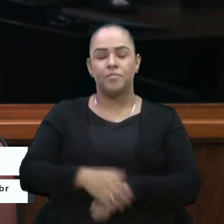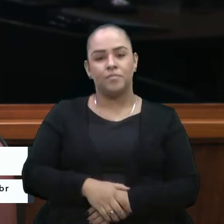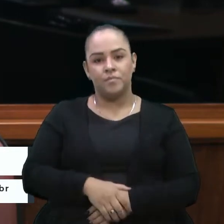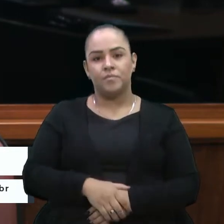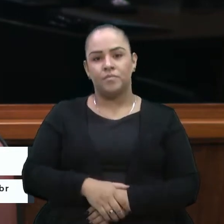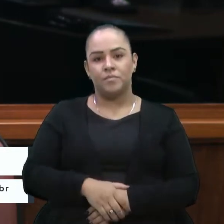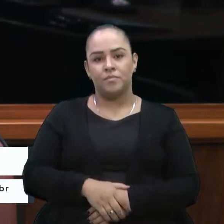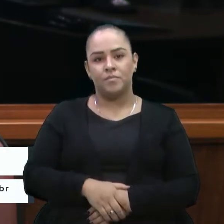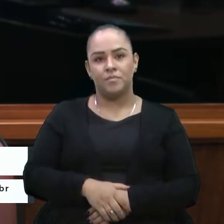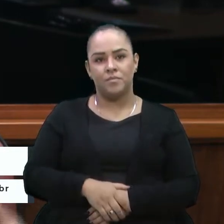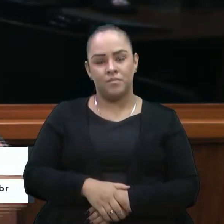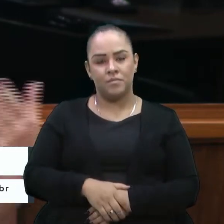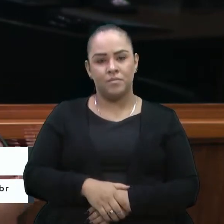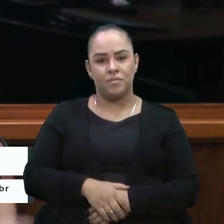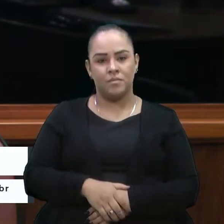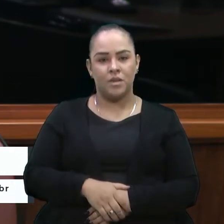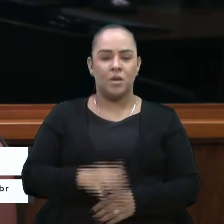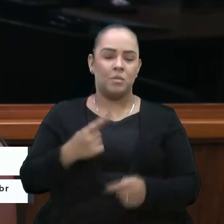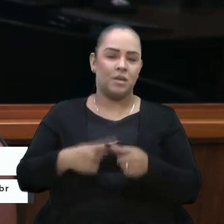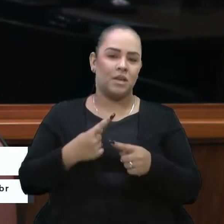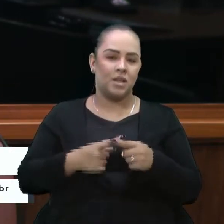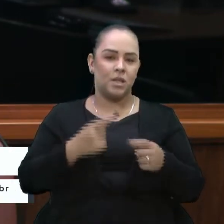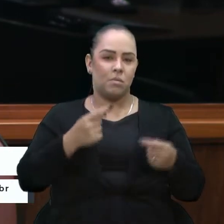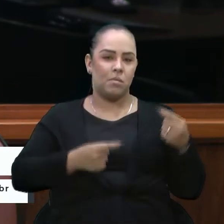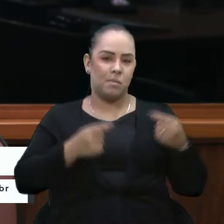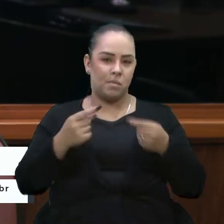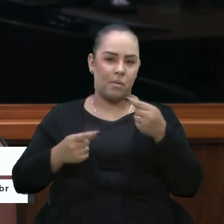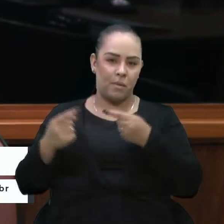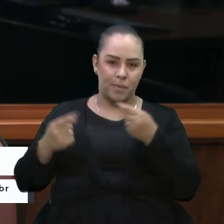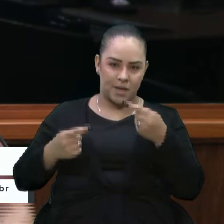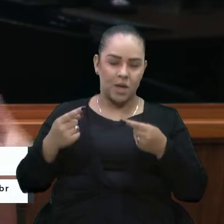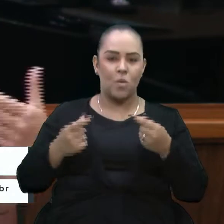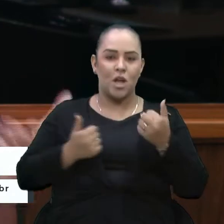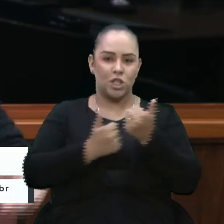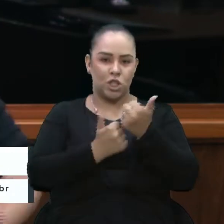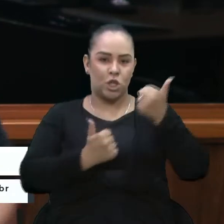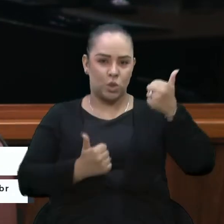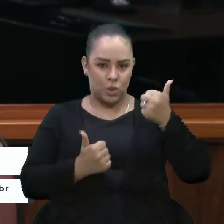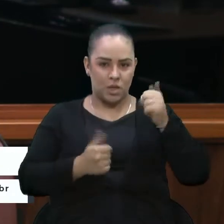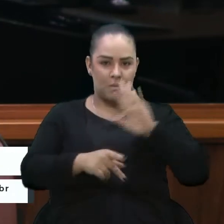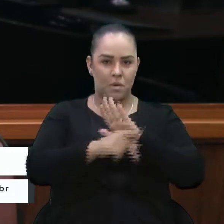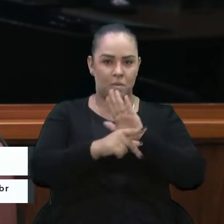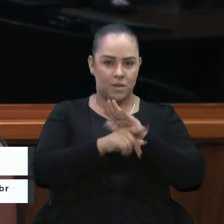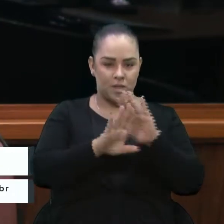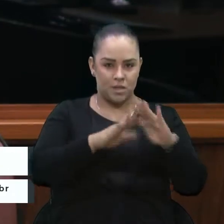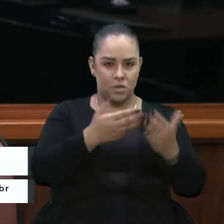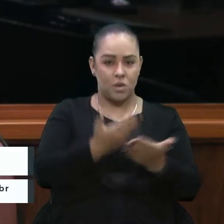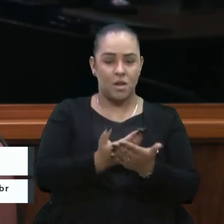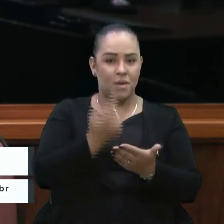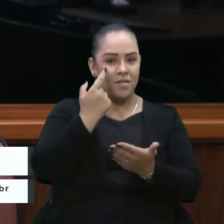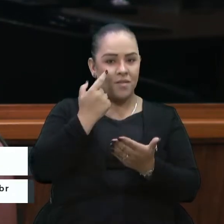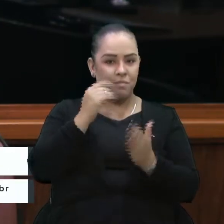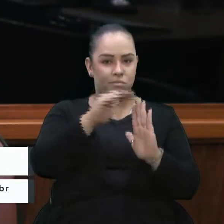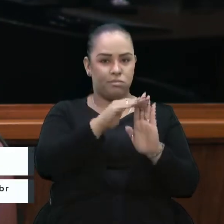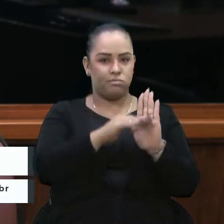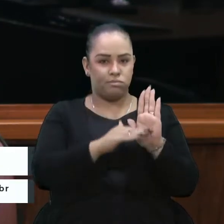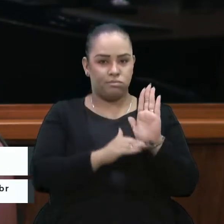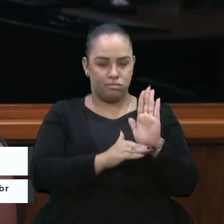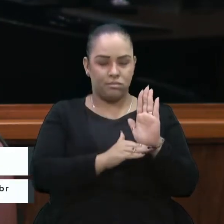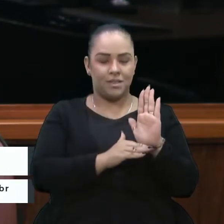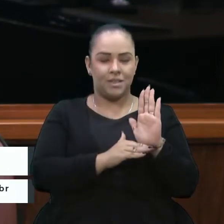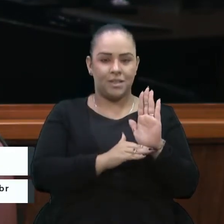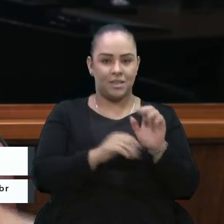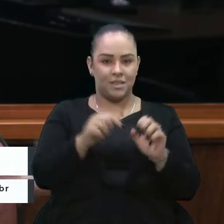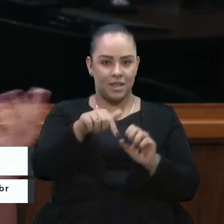isso, as discussões com as direções dos protocolos para o próximo período deste ano,